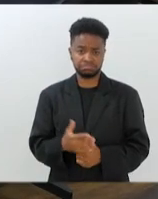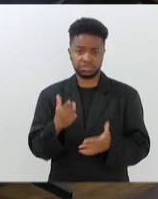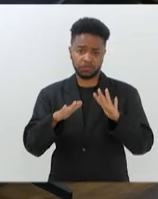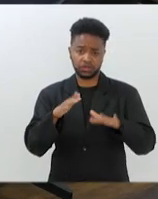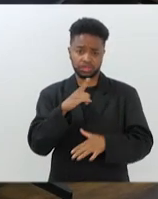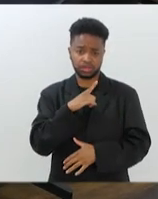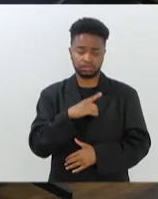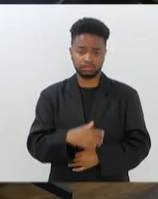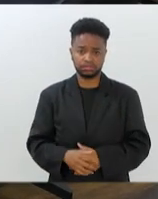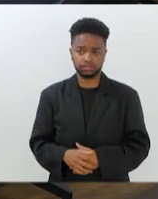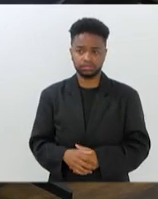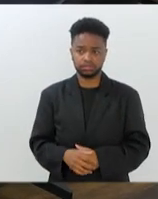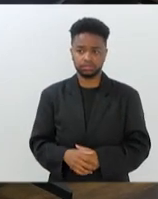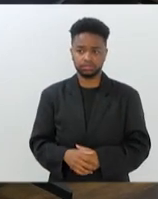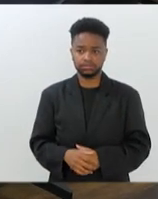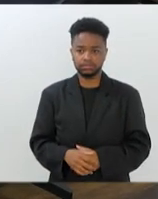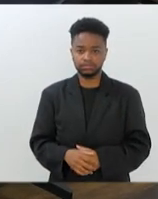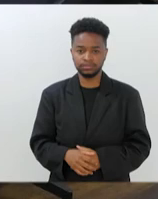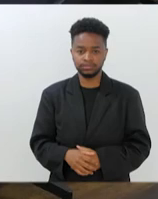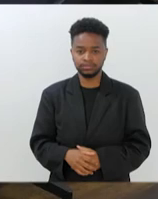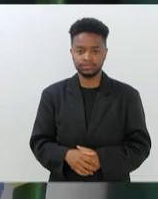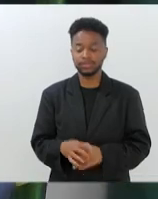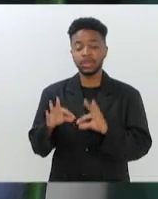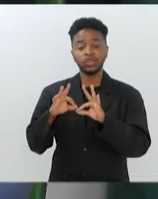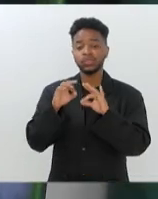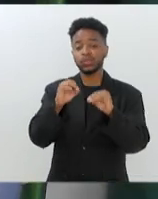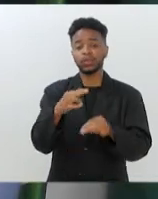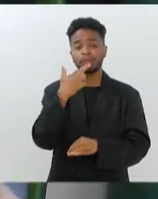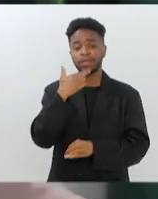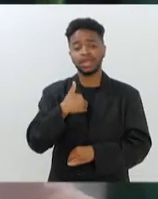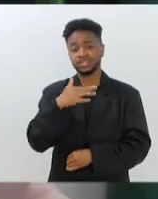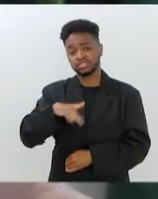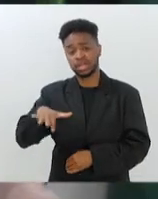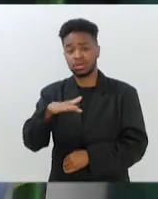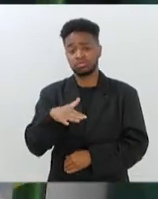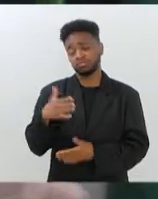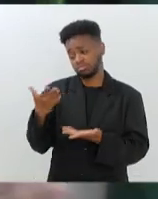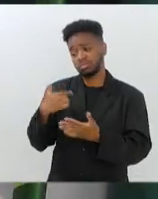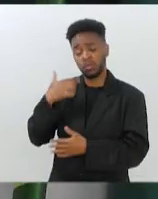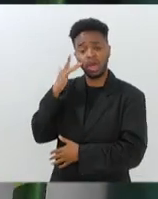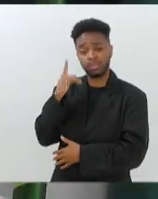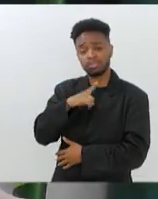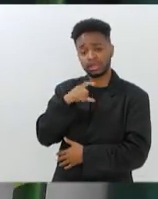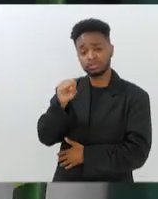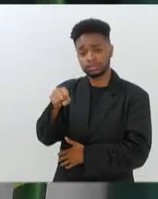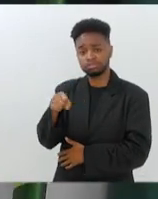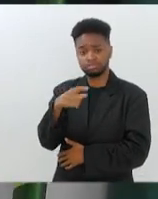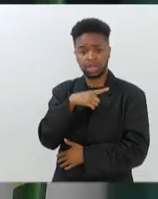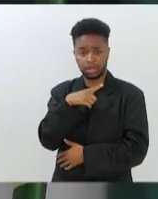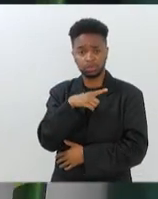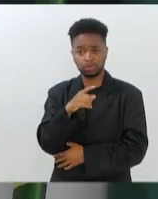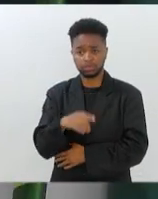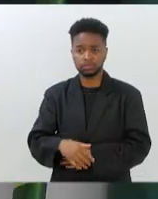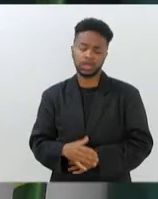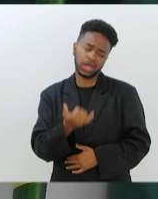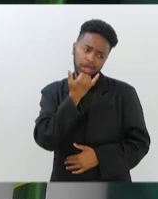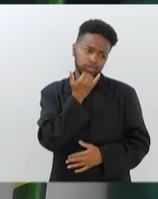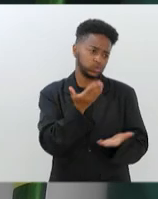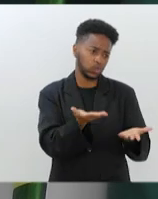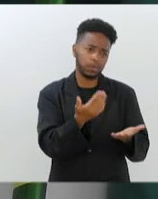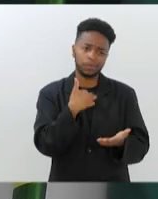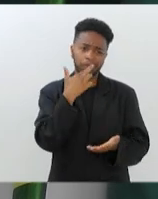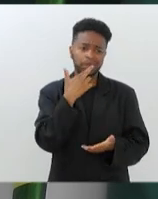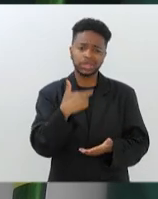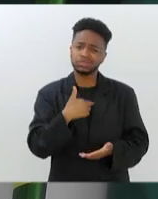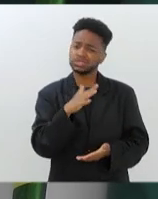não eu toda sua resposta genérica acho Dev eu devo ter devo ter assim não tem como f resposta genérica vai me desculpar Senor